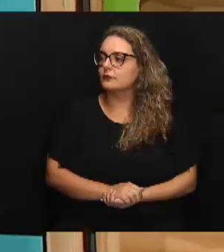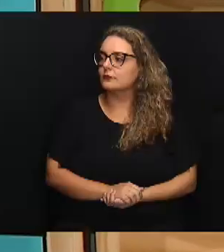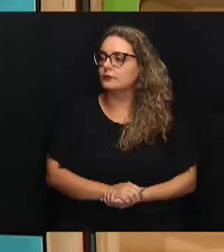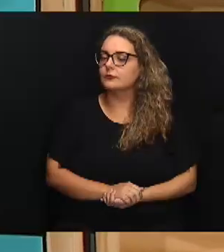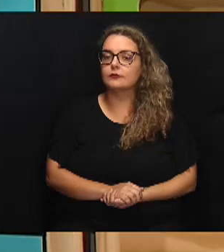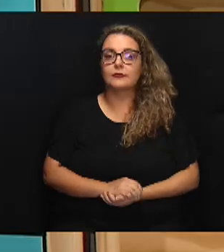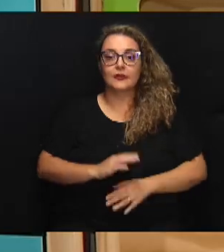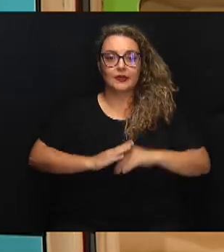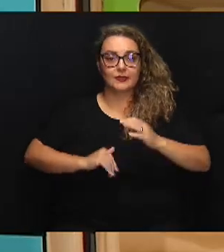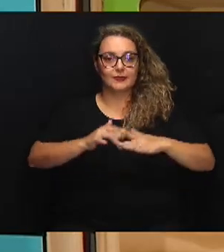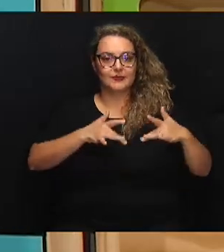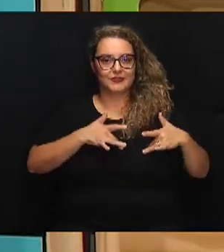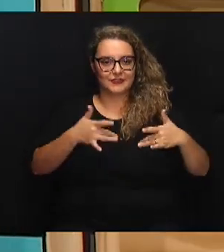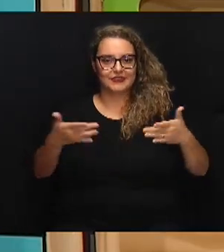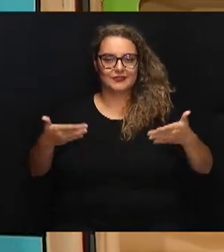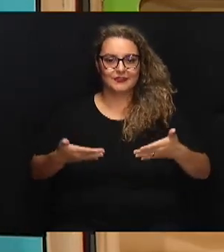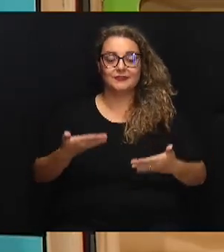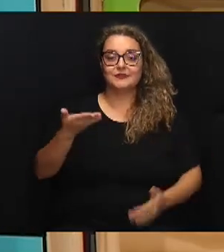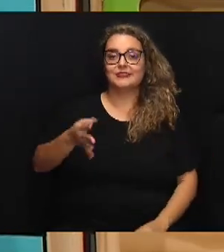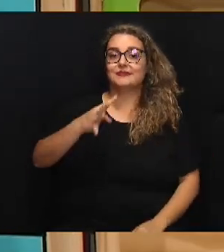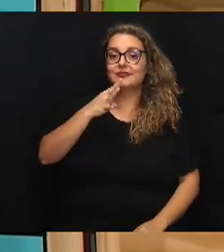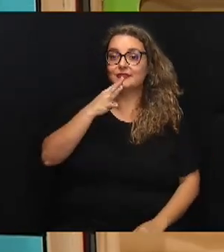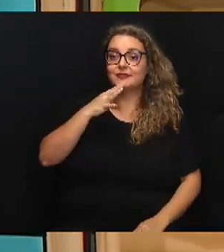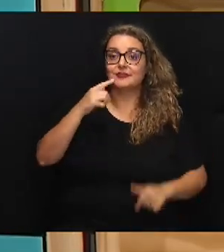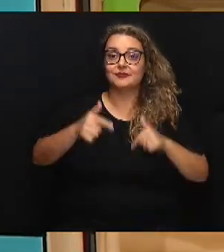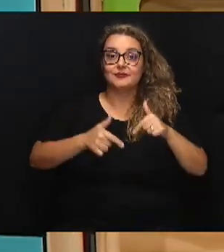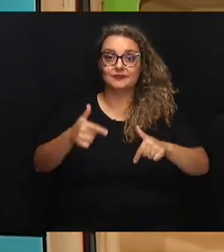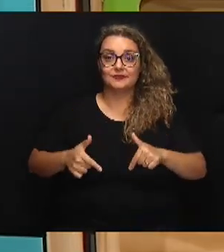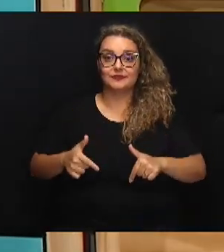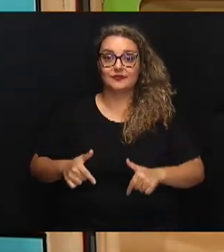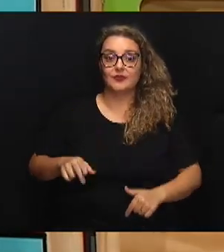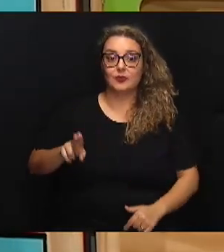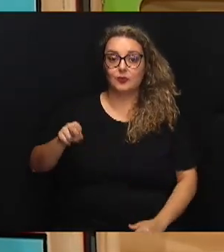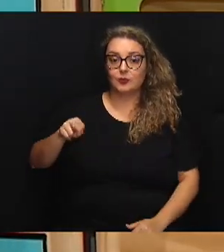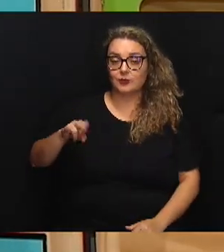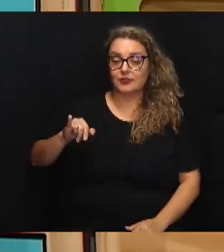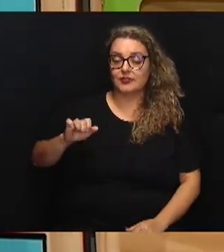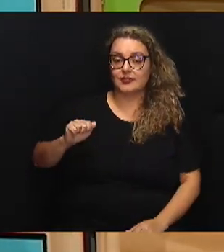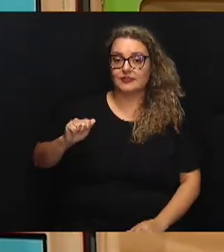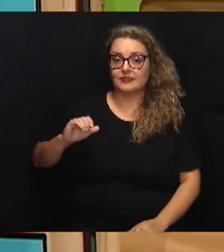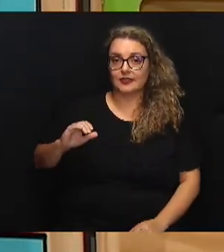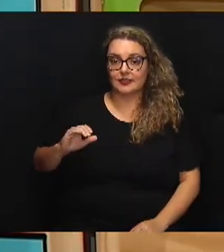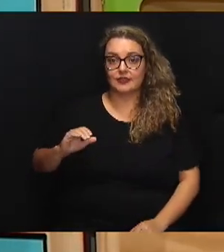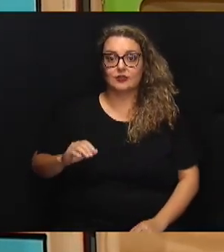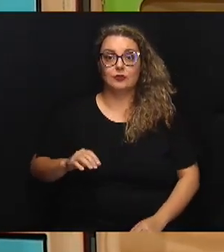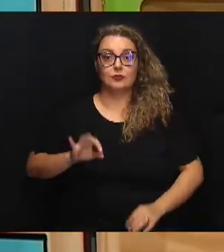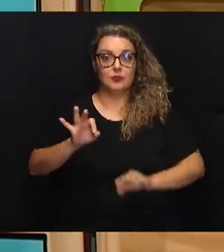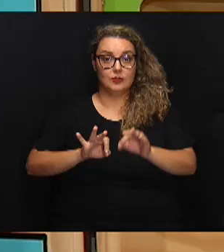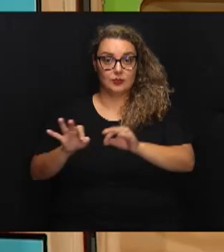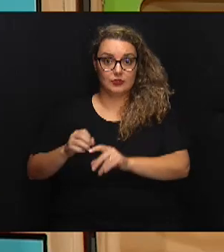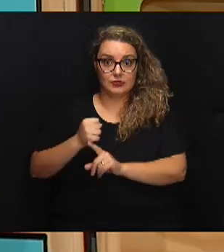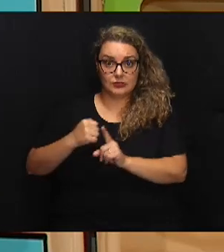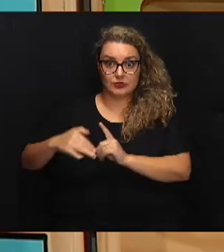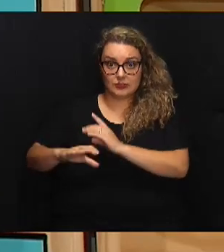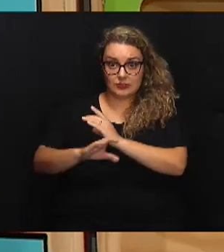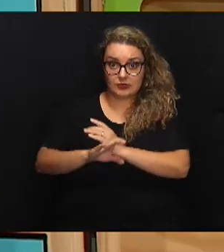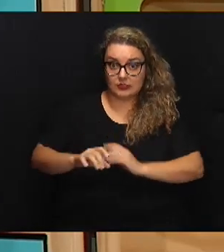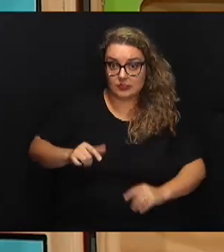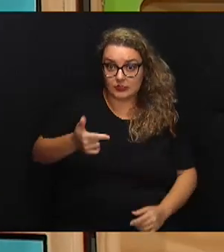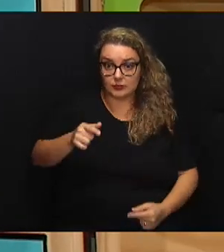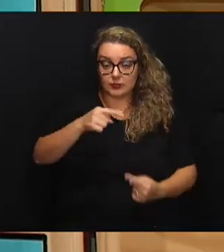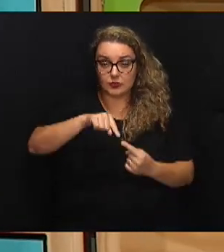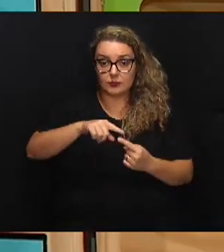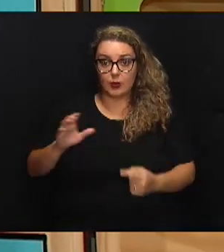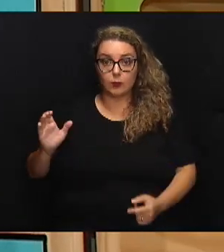E no Mãos Solidárias de hoje você vai conhecer o trabalho da UniaSec, uma organização da sociedade civil sem fins lucrativos que